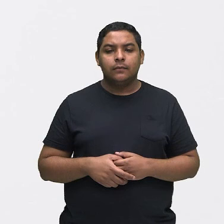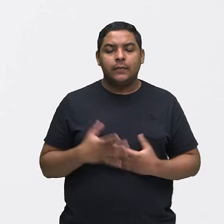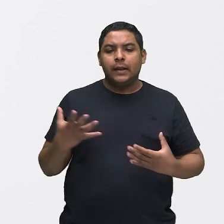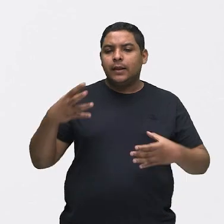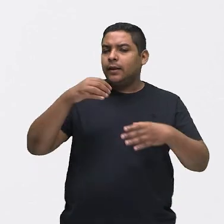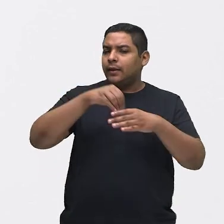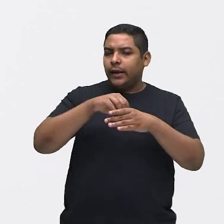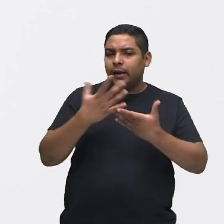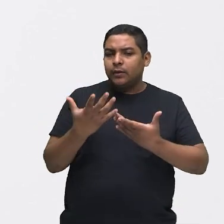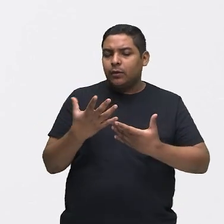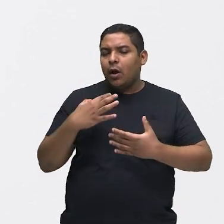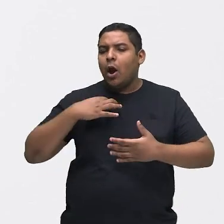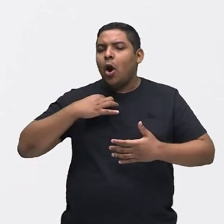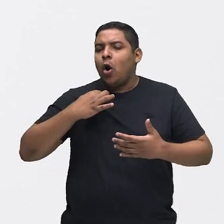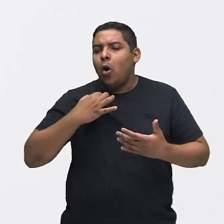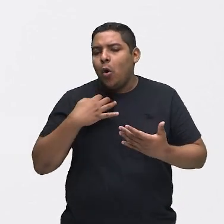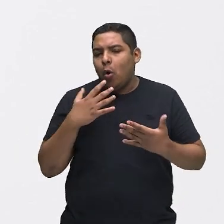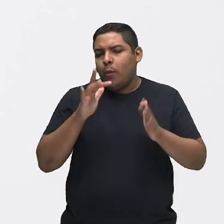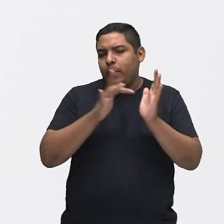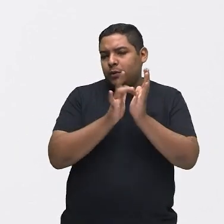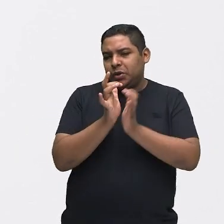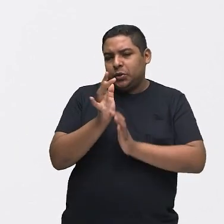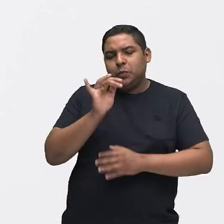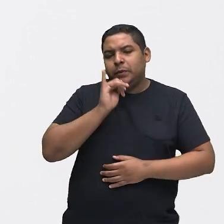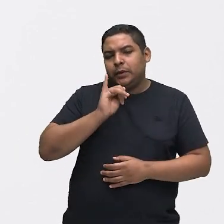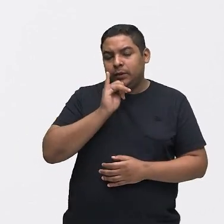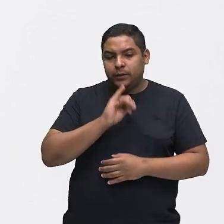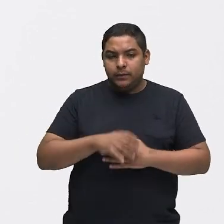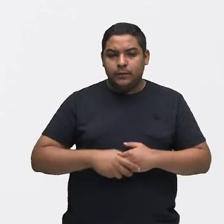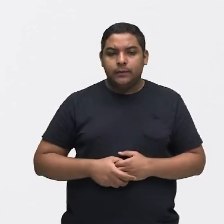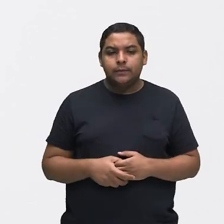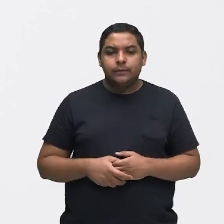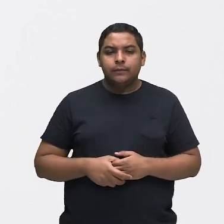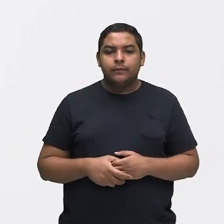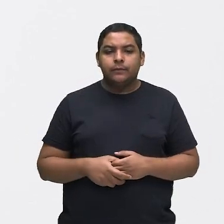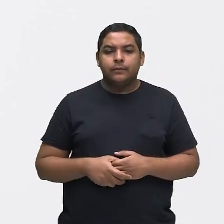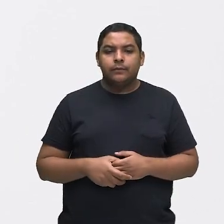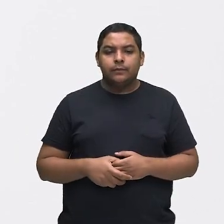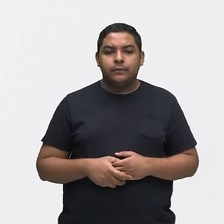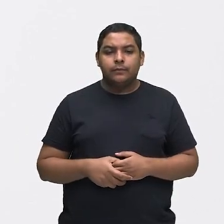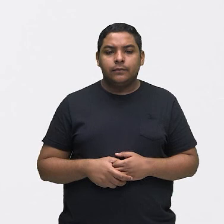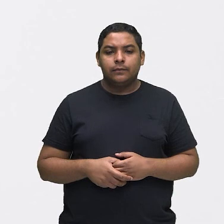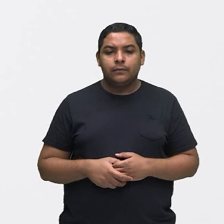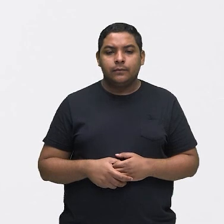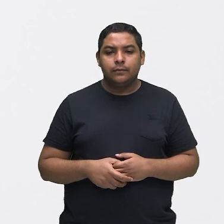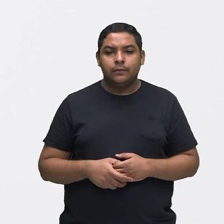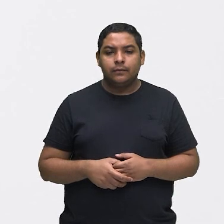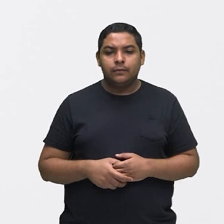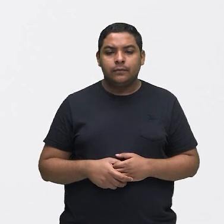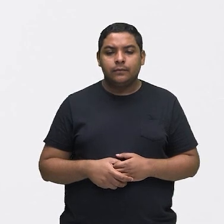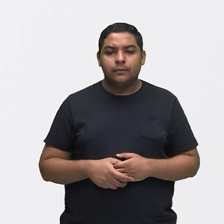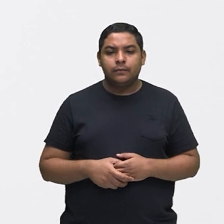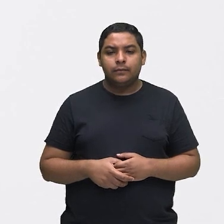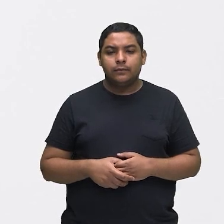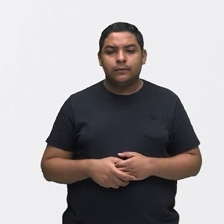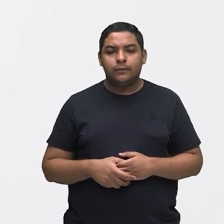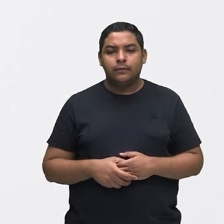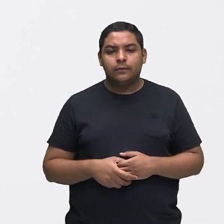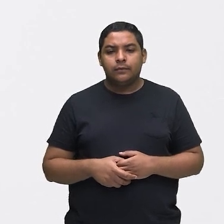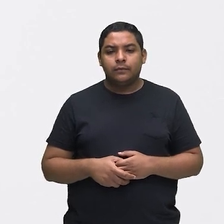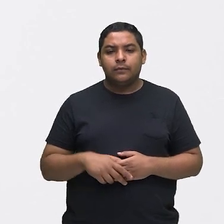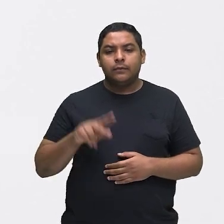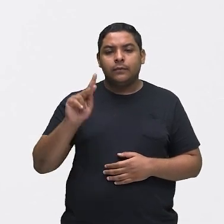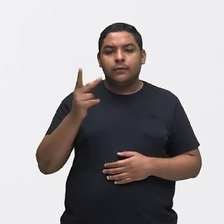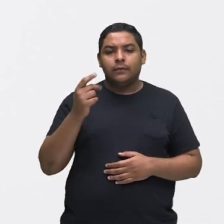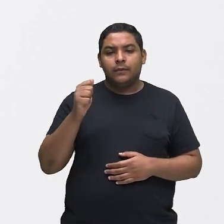a roupa do Cristo. E rachurar, como a gente viu na outra questão, seria... Vamos fazer